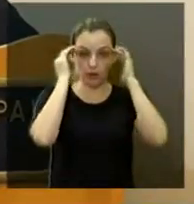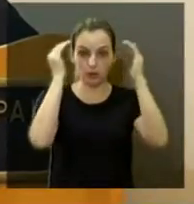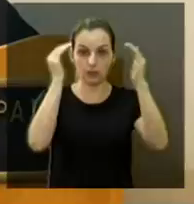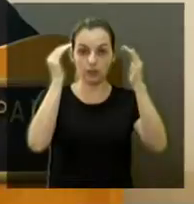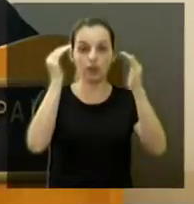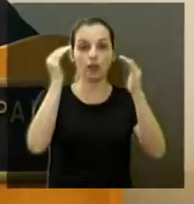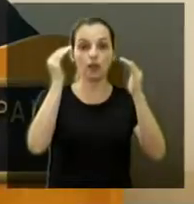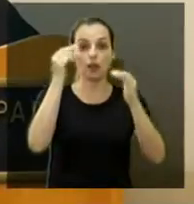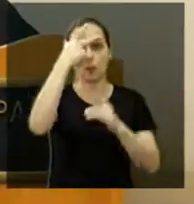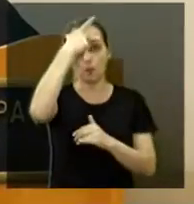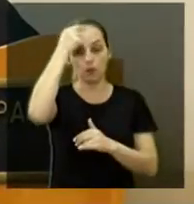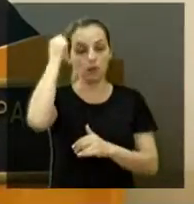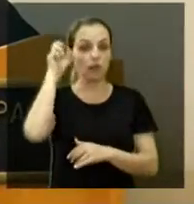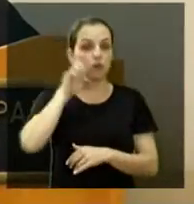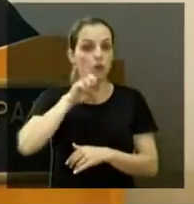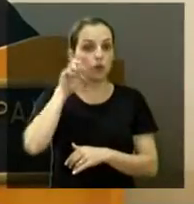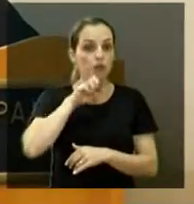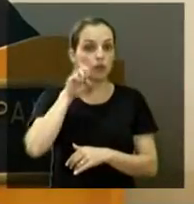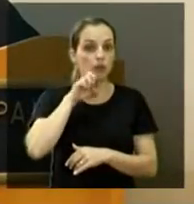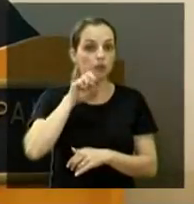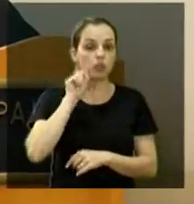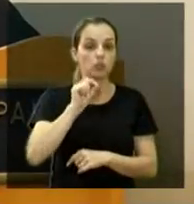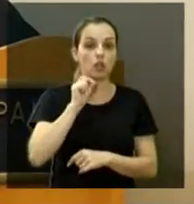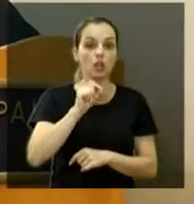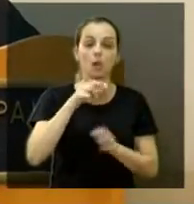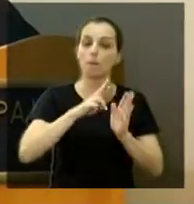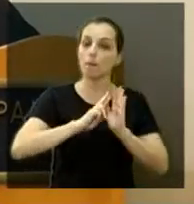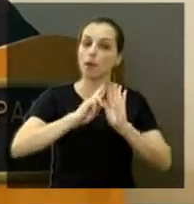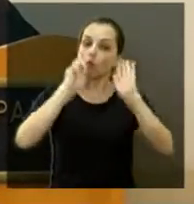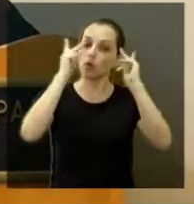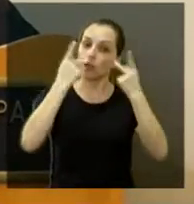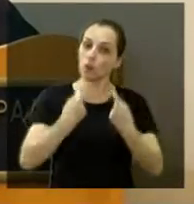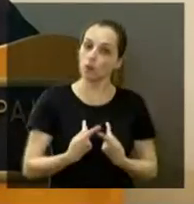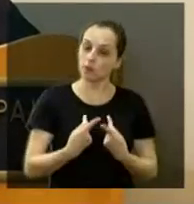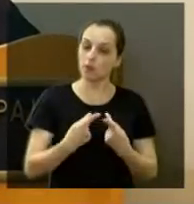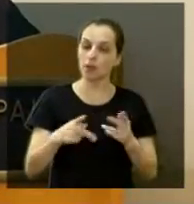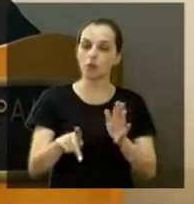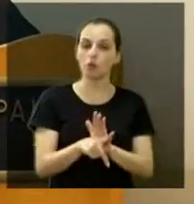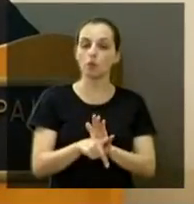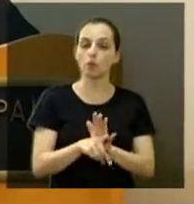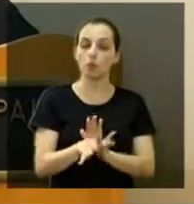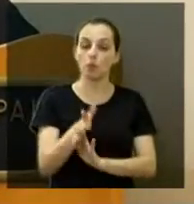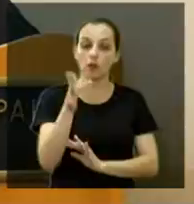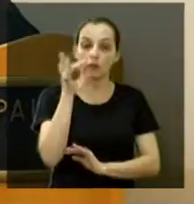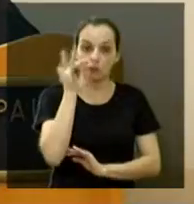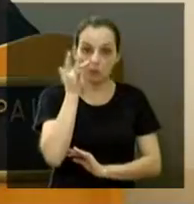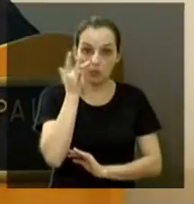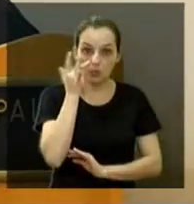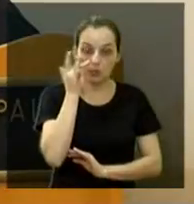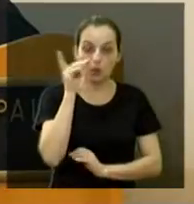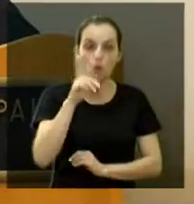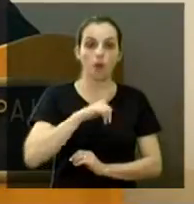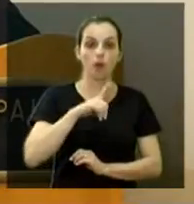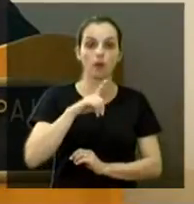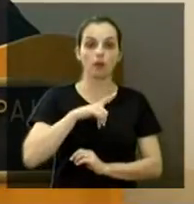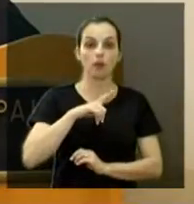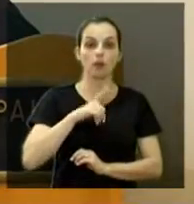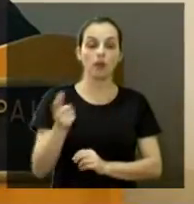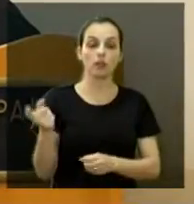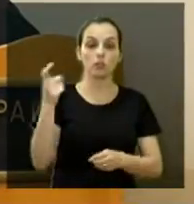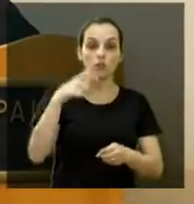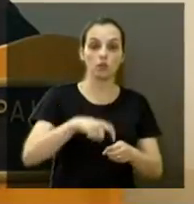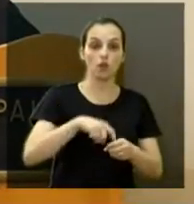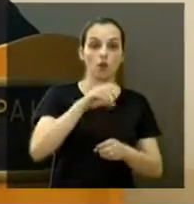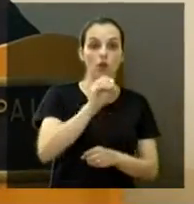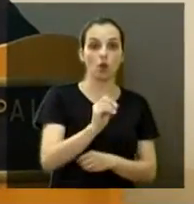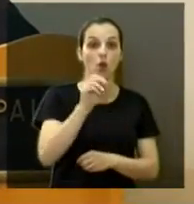Edinho Silva por esse reconhecimento da admiração que trouxe o AP de volta